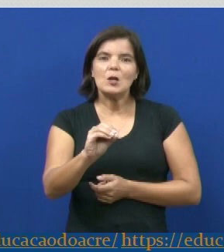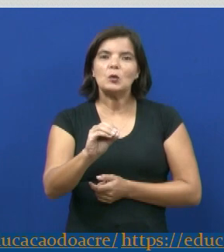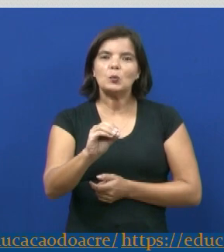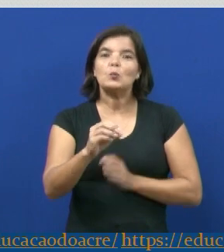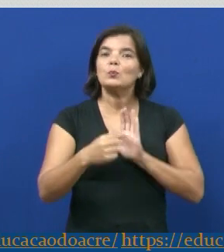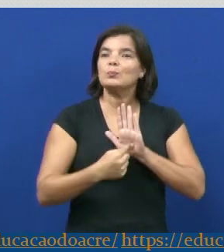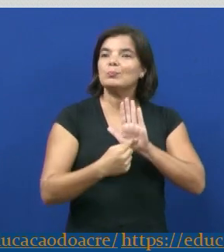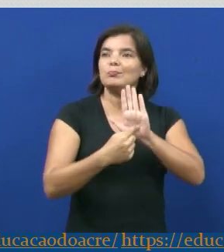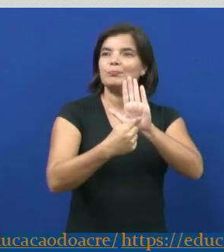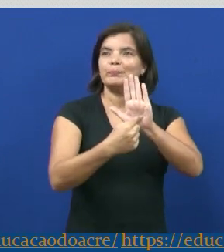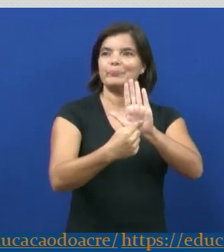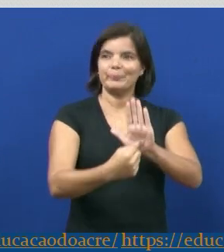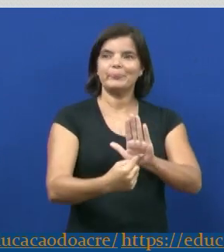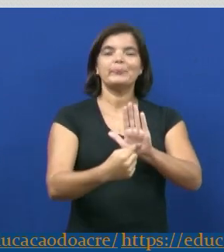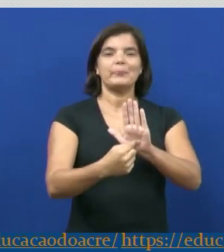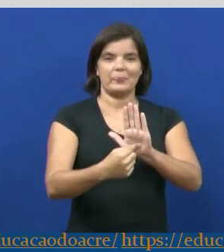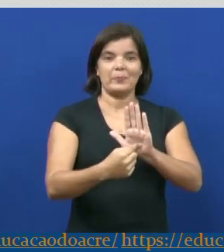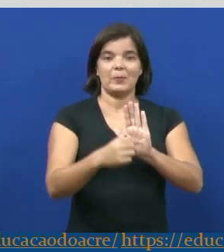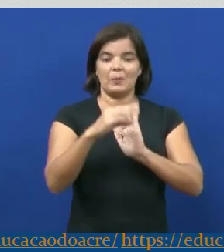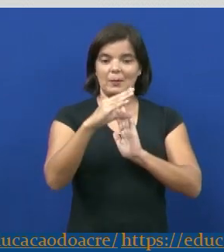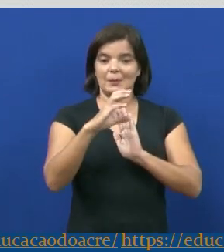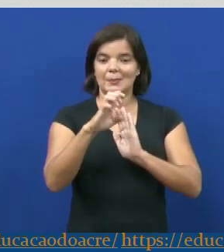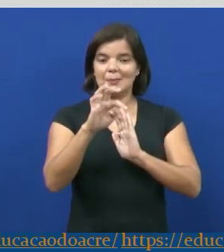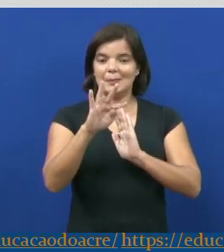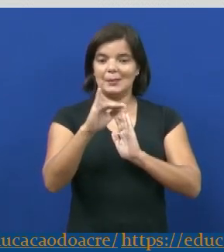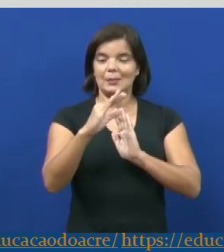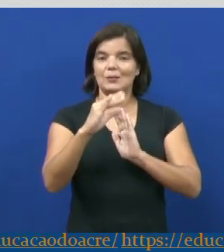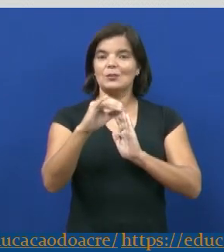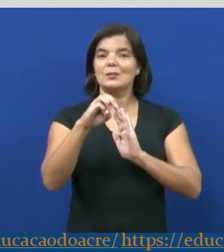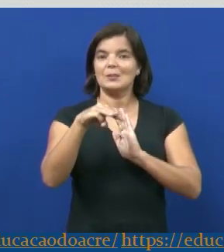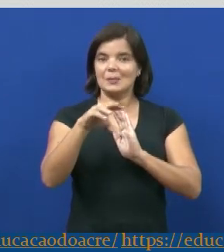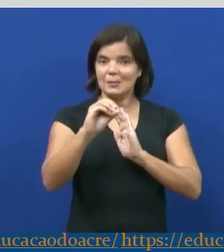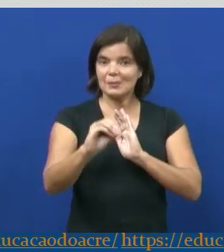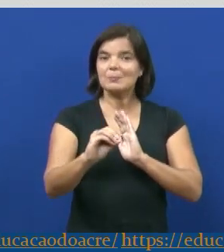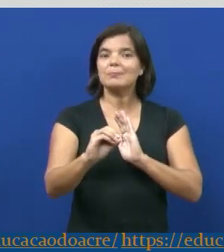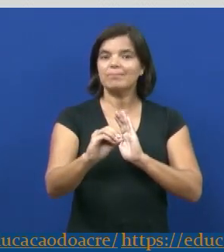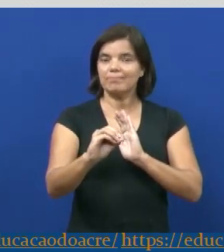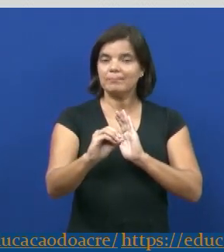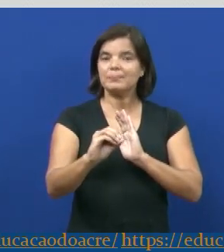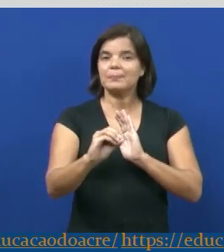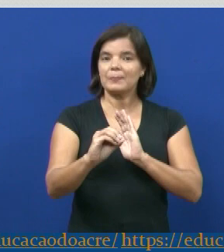grande representante do ceticismo, tá?